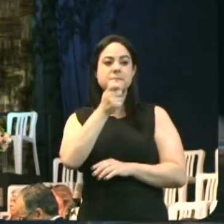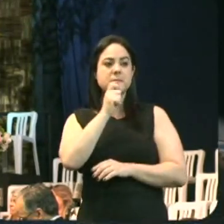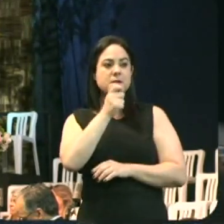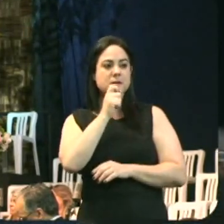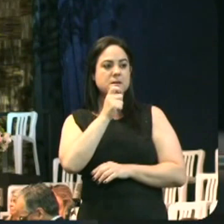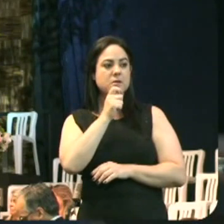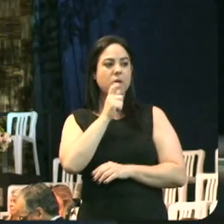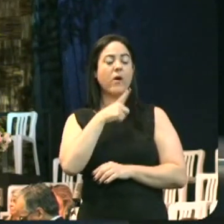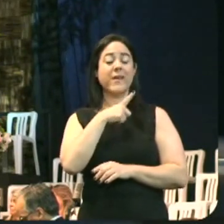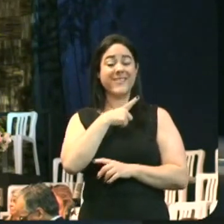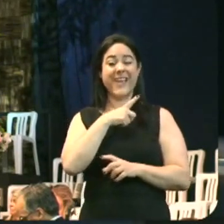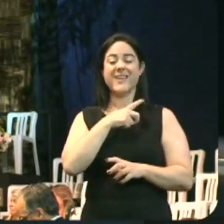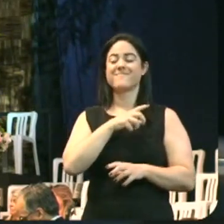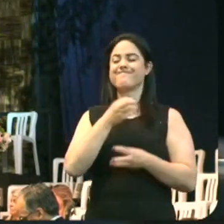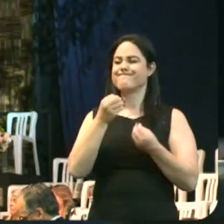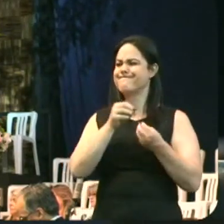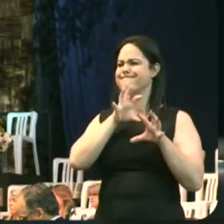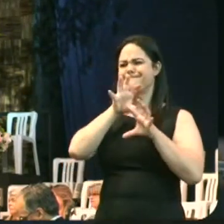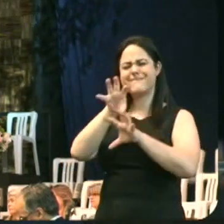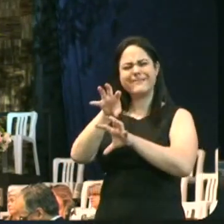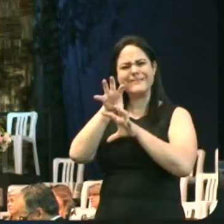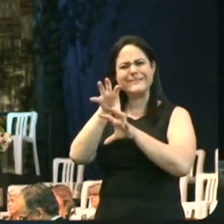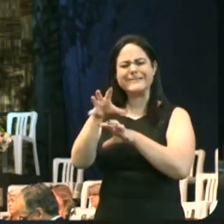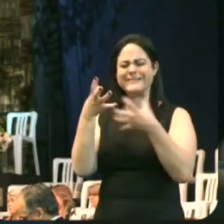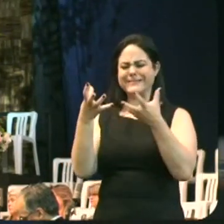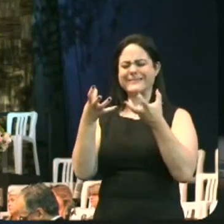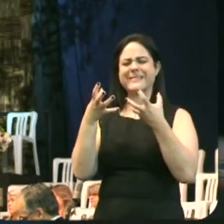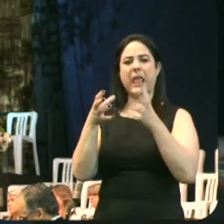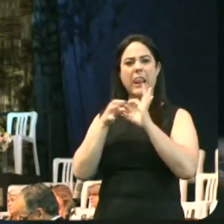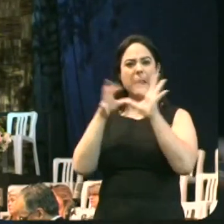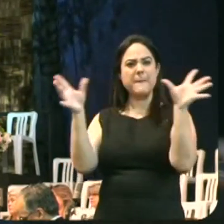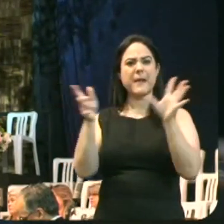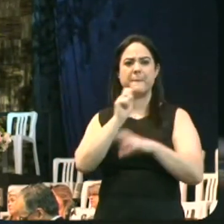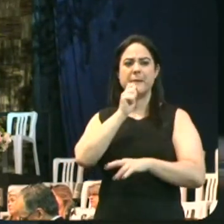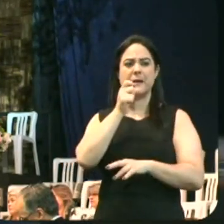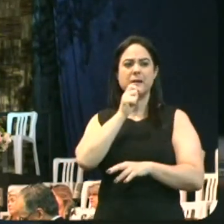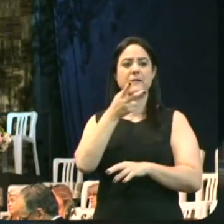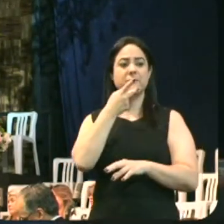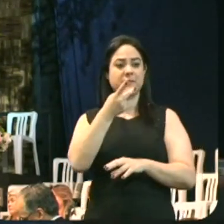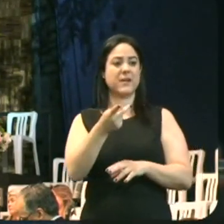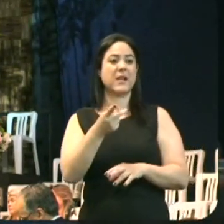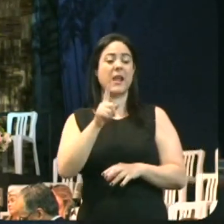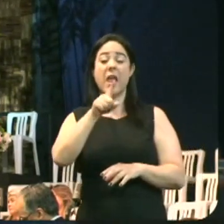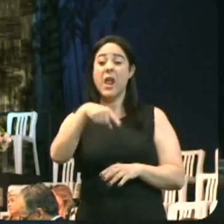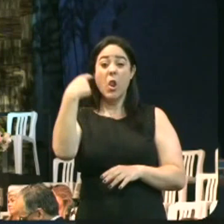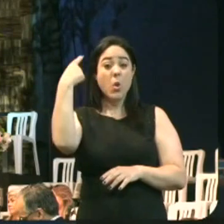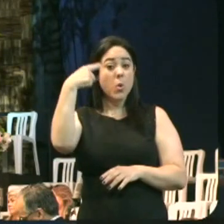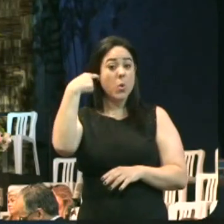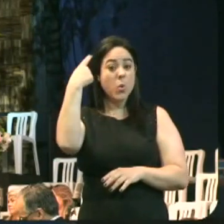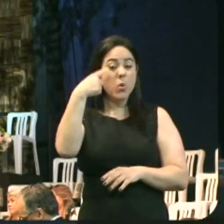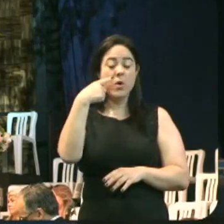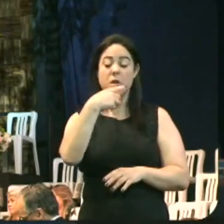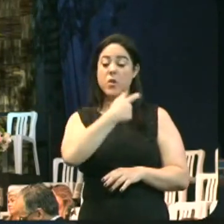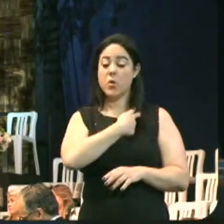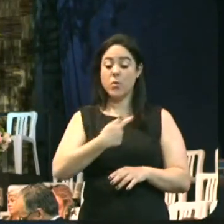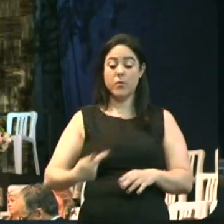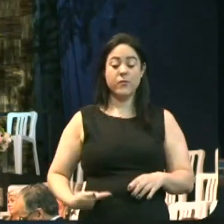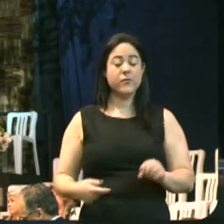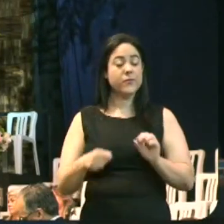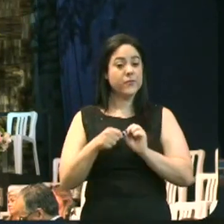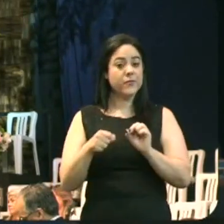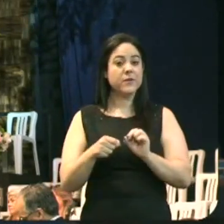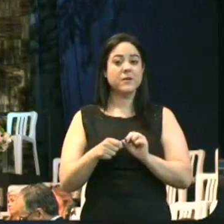maconha, da pressão que está sendo feita para a liberação da maconha. Eles dizem assim, é a maior loucura que o governo vai